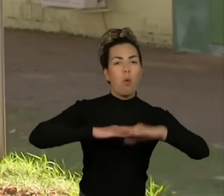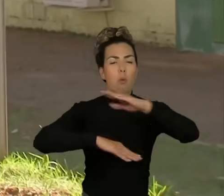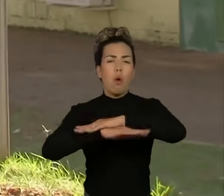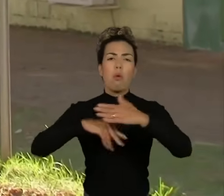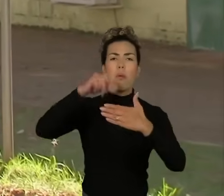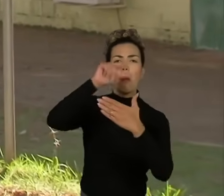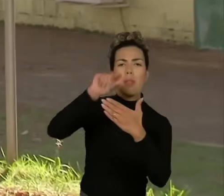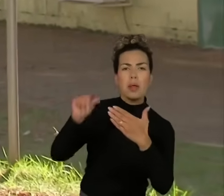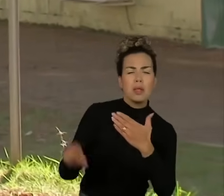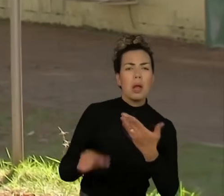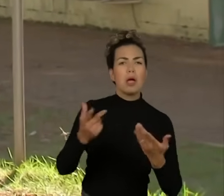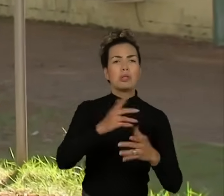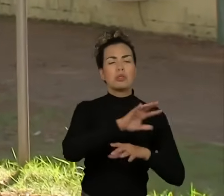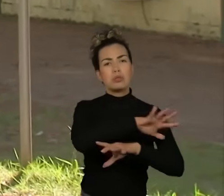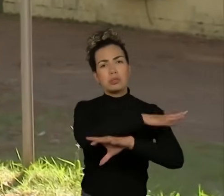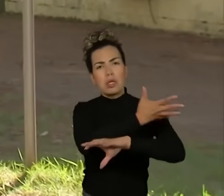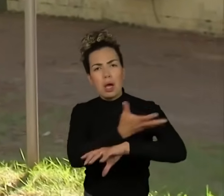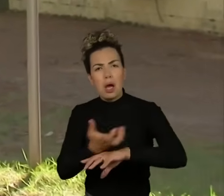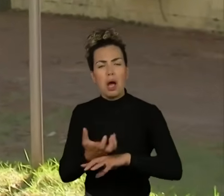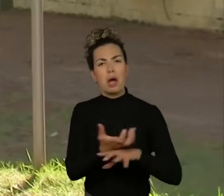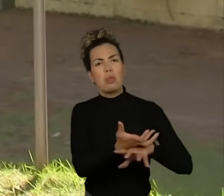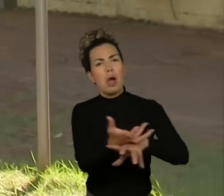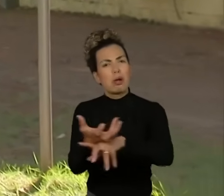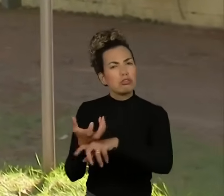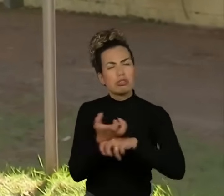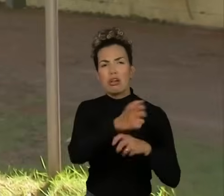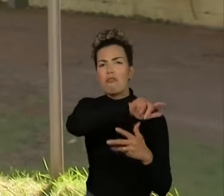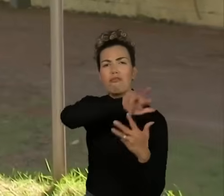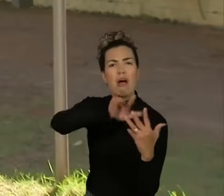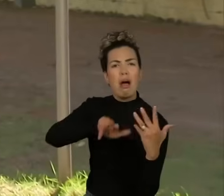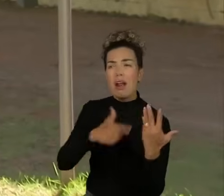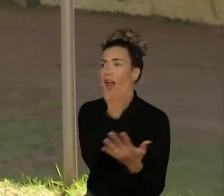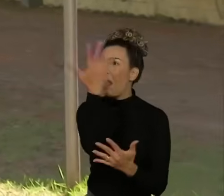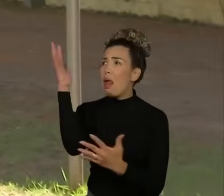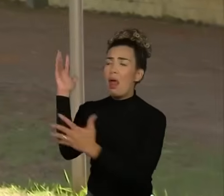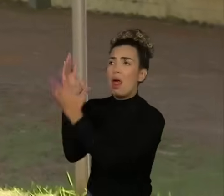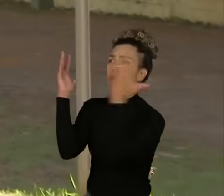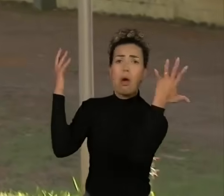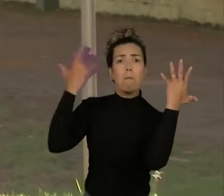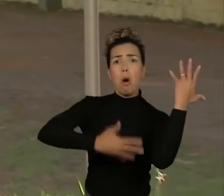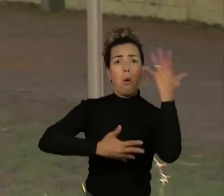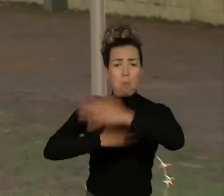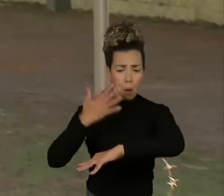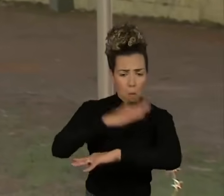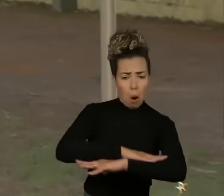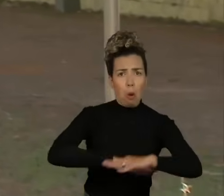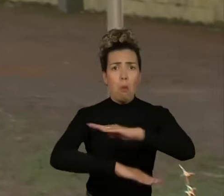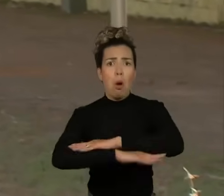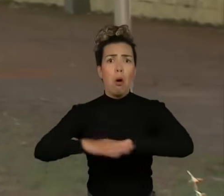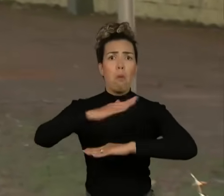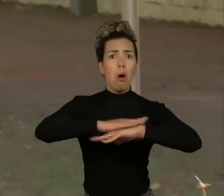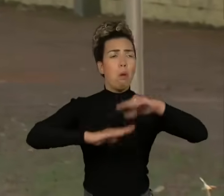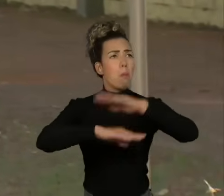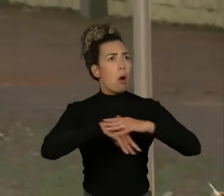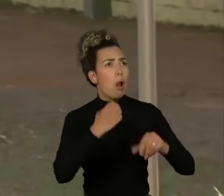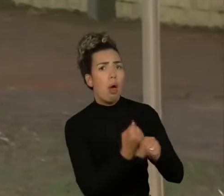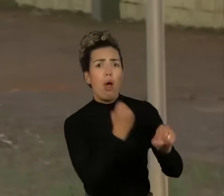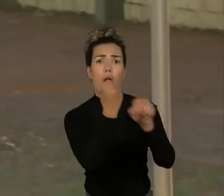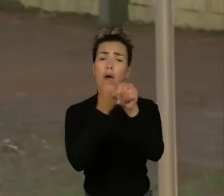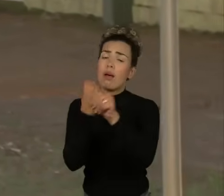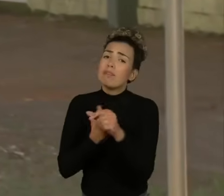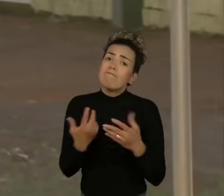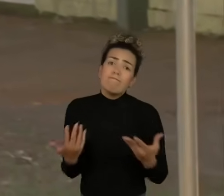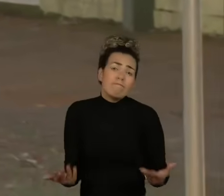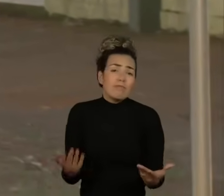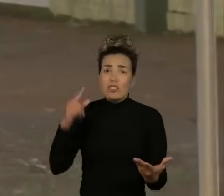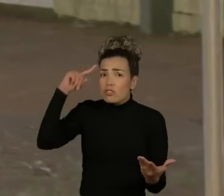outros biomas. Animais cansados e famintos, uma combinação difícil. E não estamos